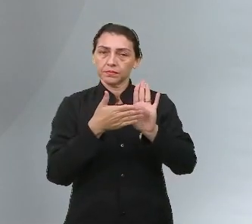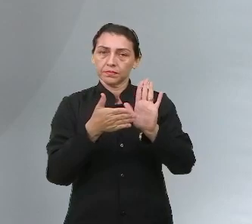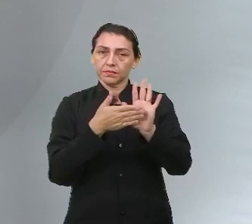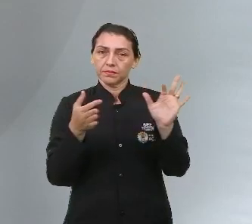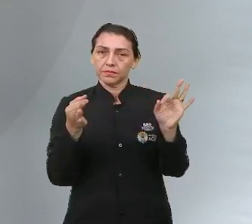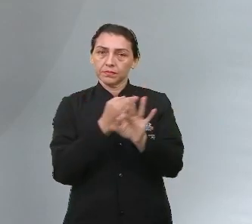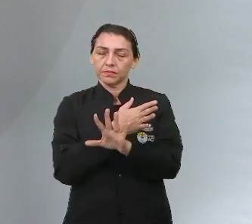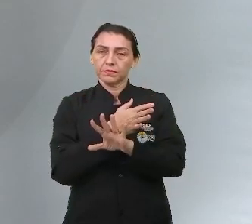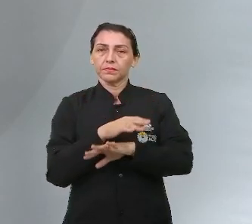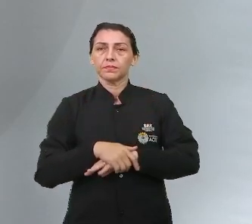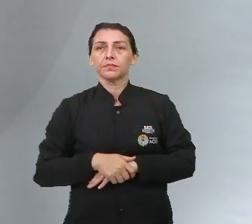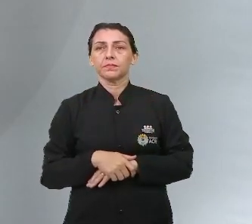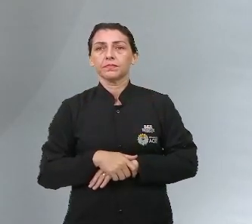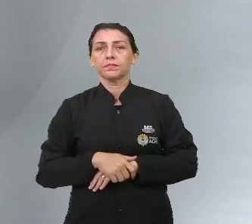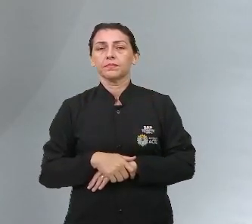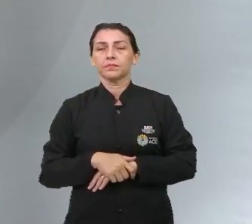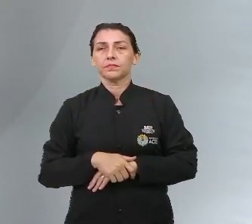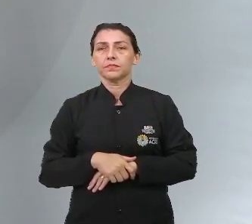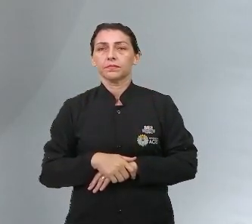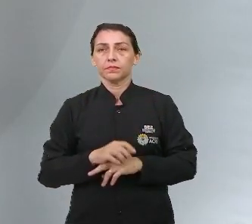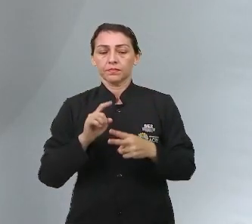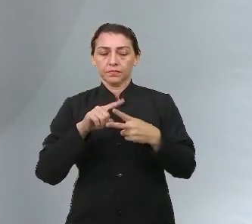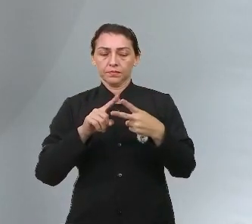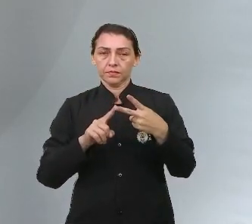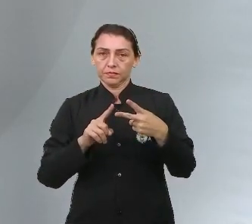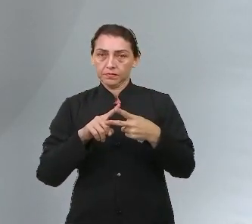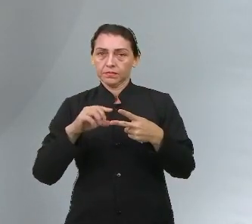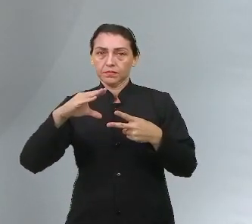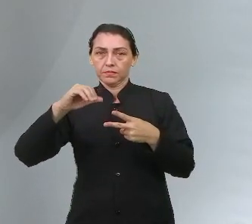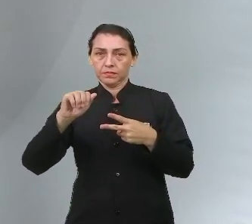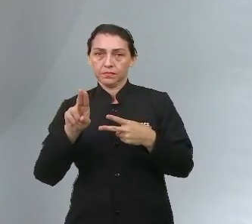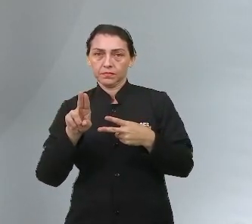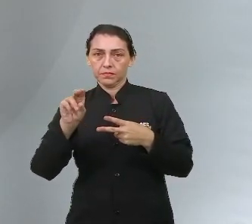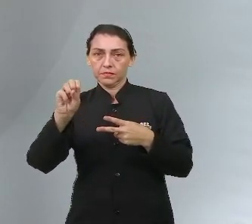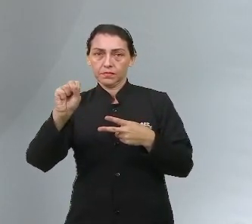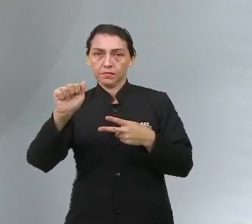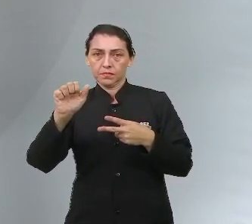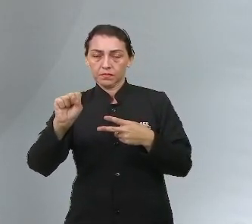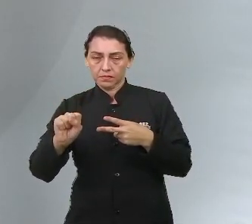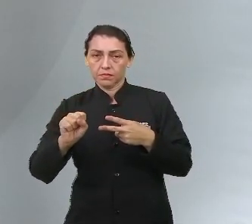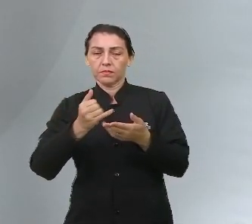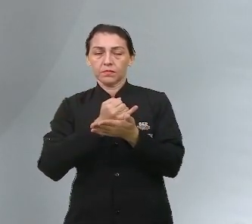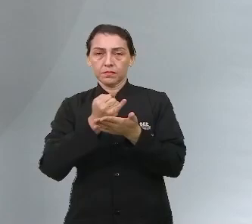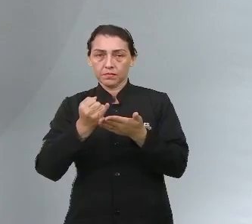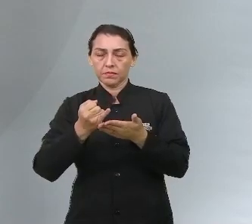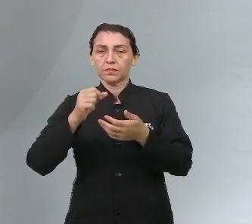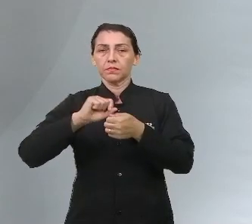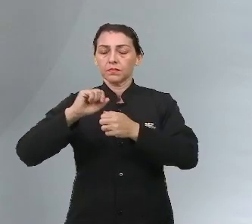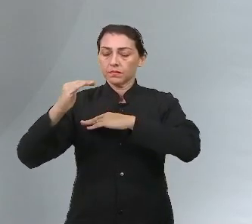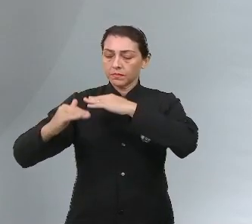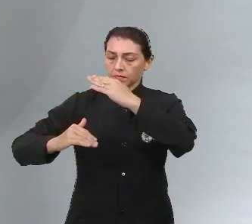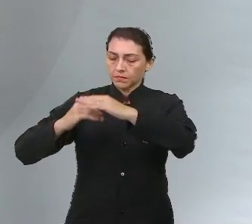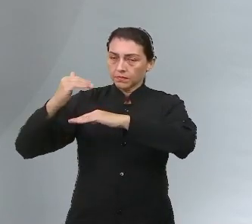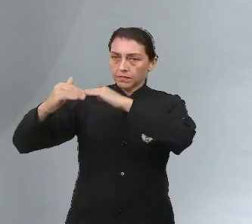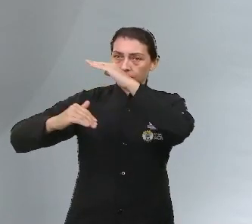completa. Possivelmente ela colocou 2 causas lá na introdução. E ela desenvolveu